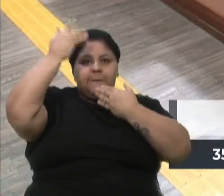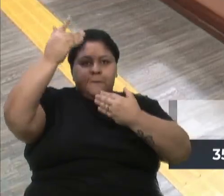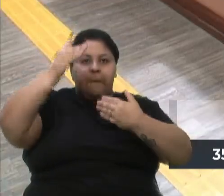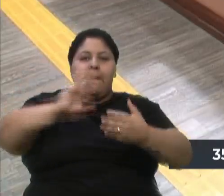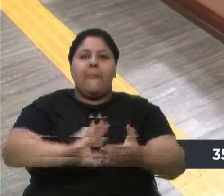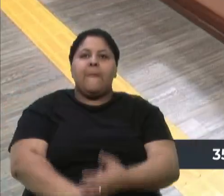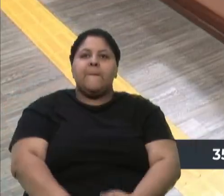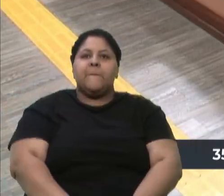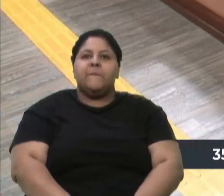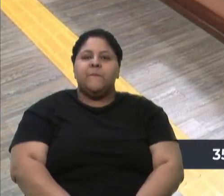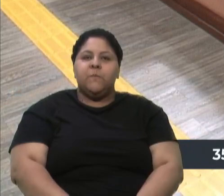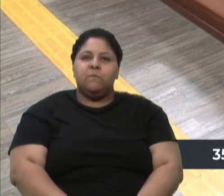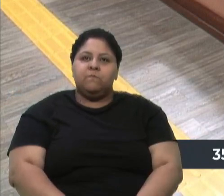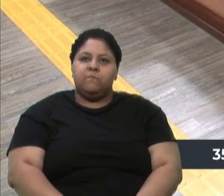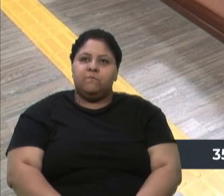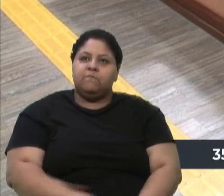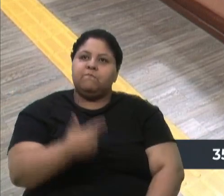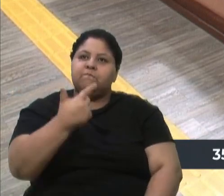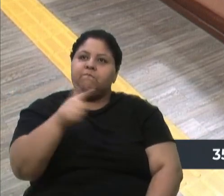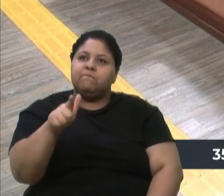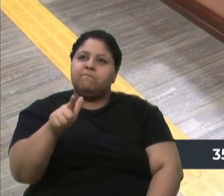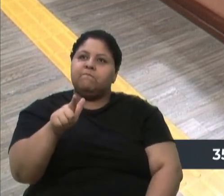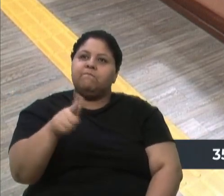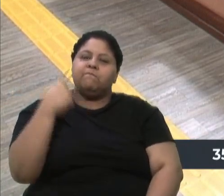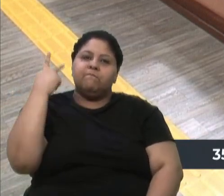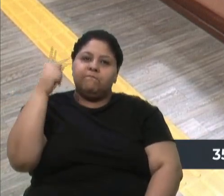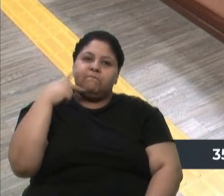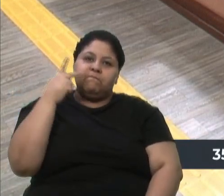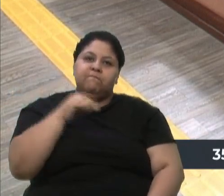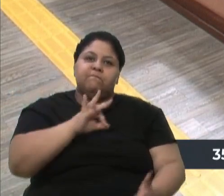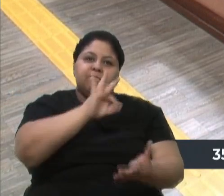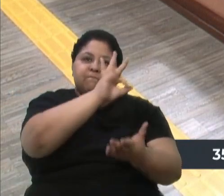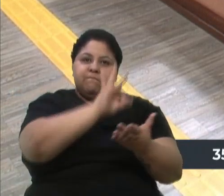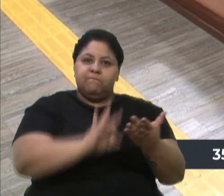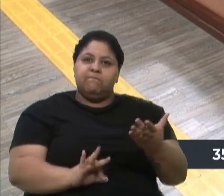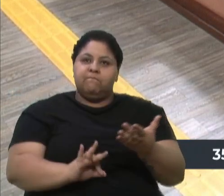Obrigado, Felipe. Próximo vereador inscrito, Cadore.